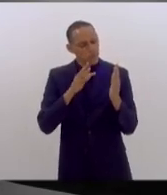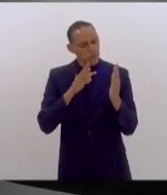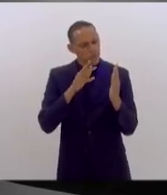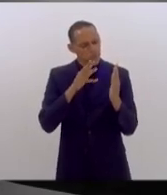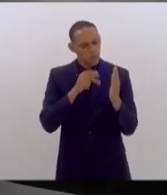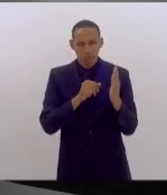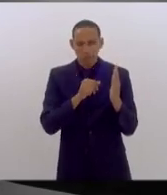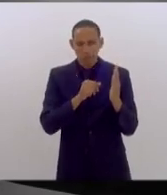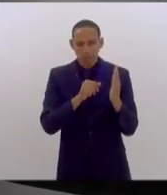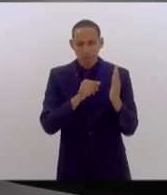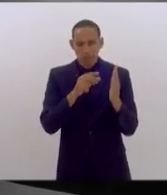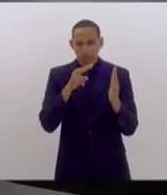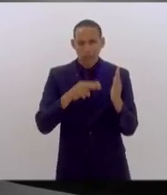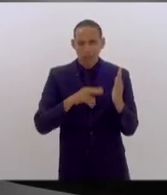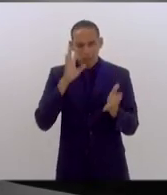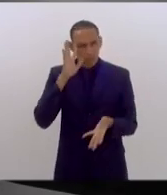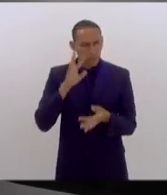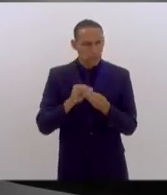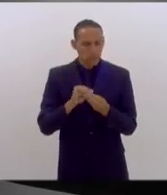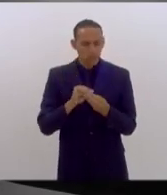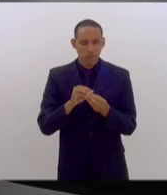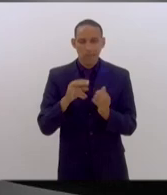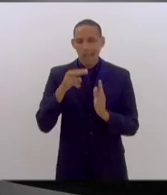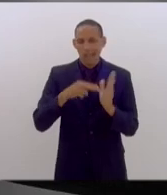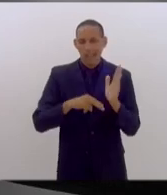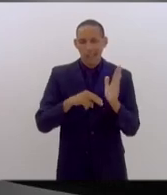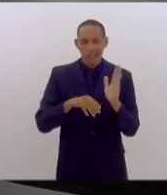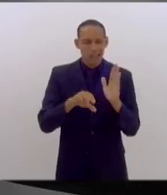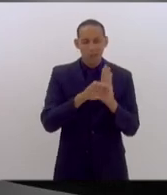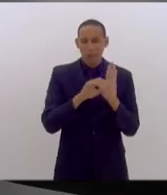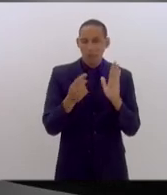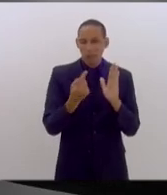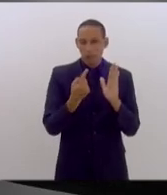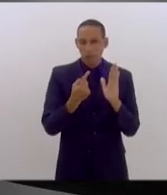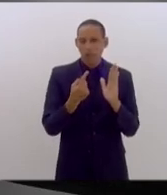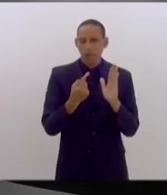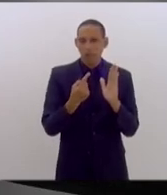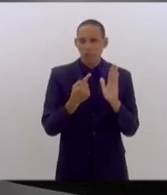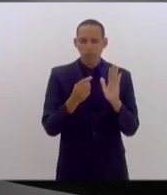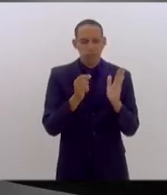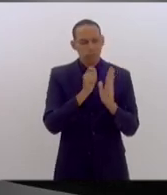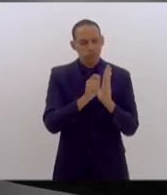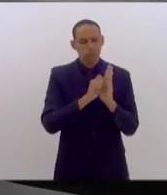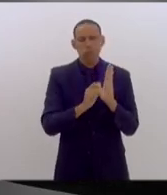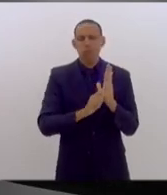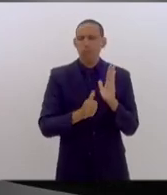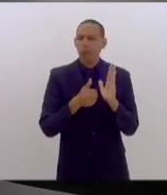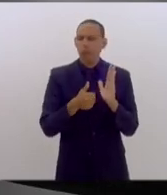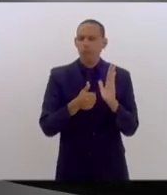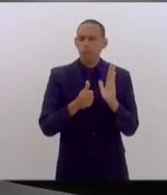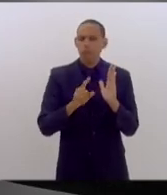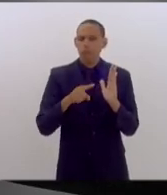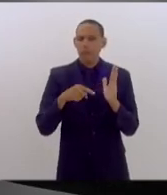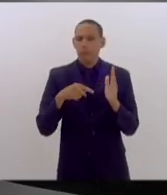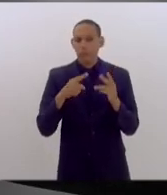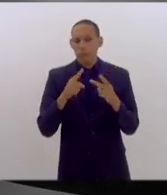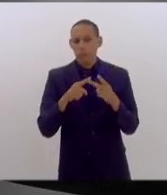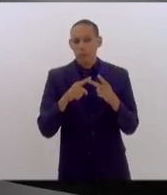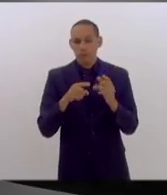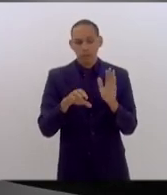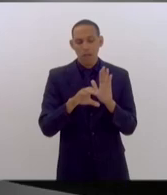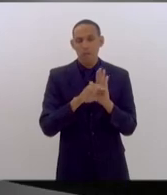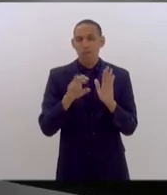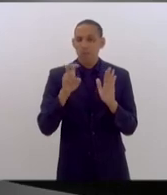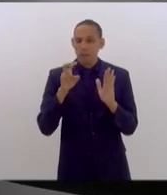é da seguinte forma eu li o capítulo 1 tá muito bem escrito depois de 15